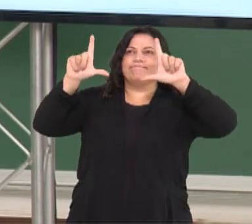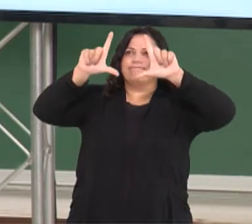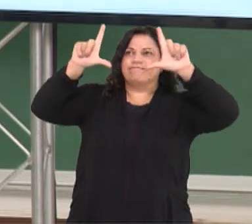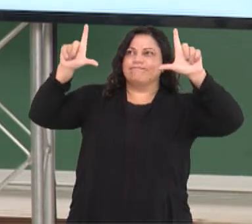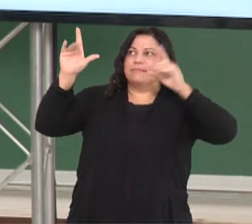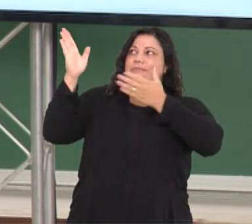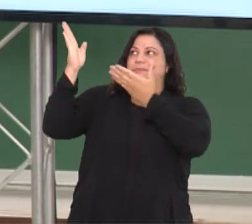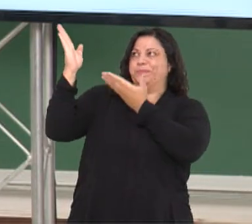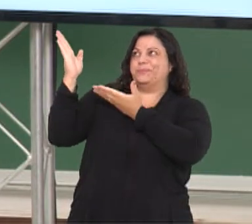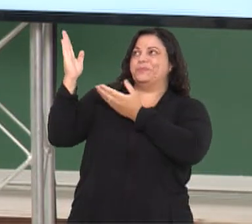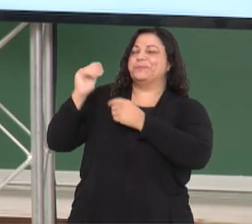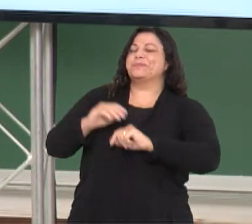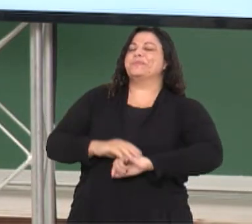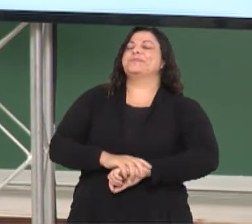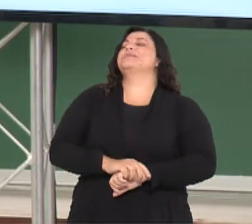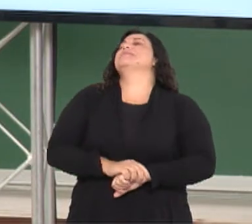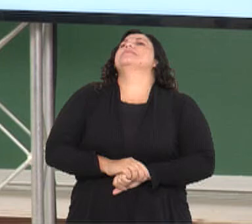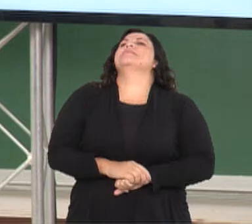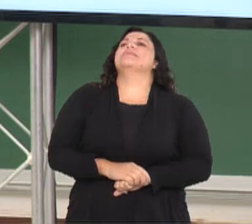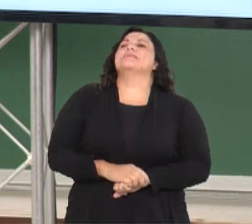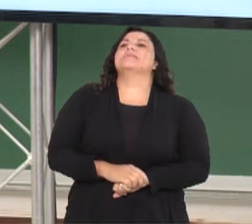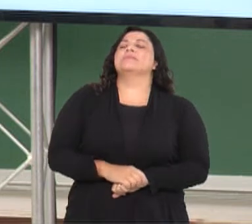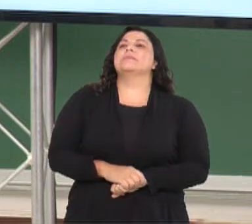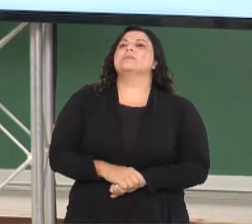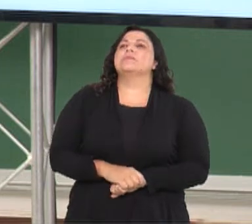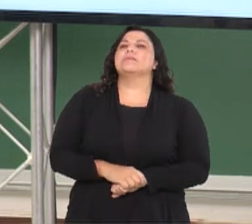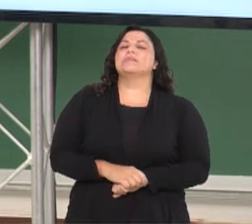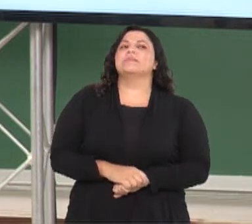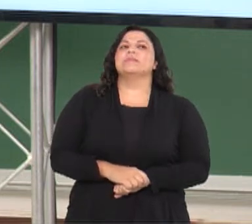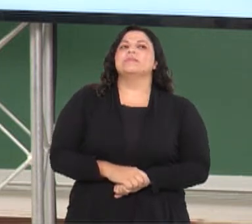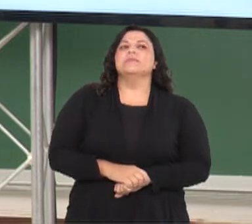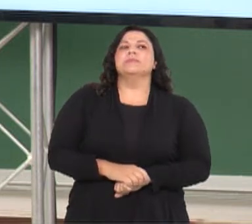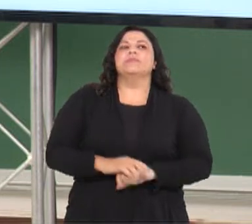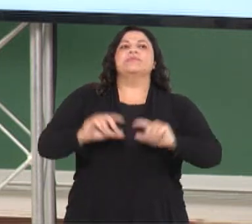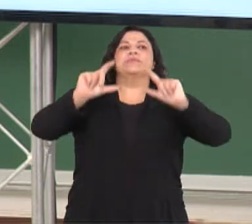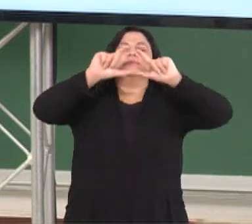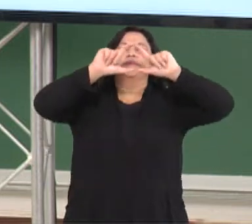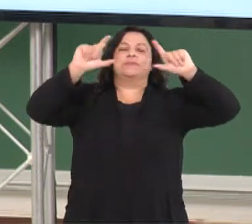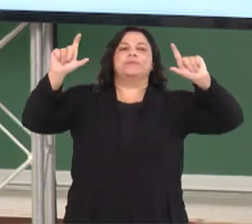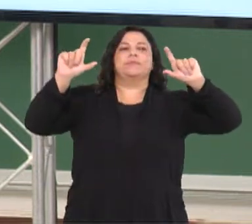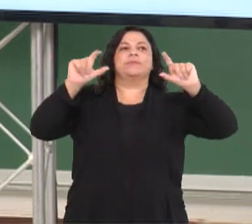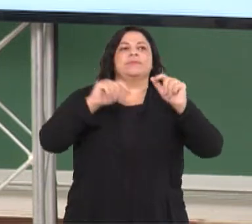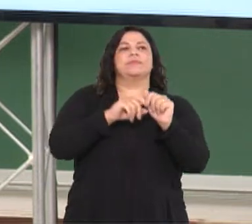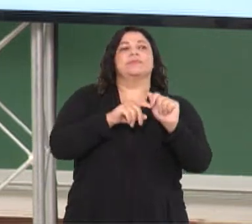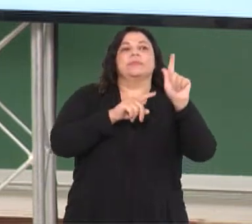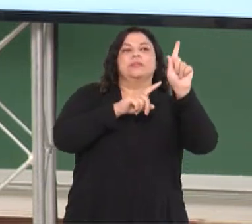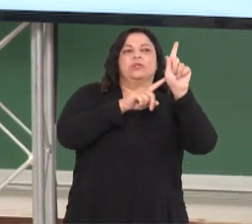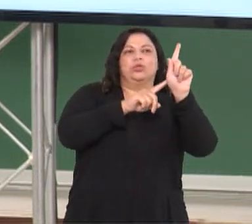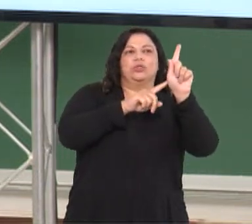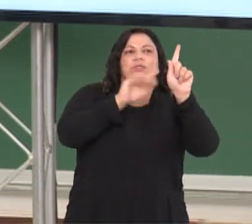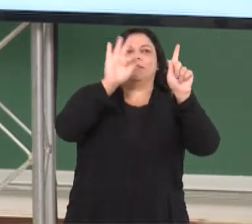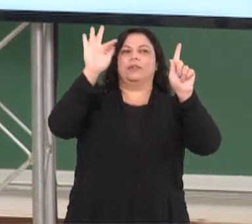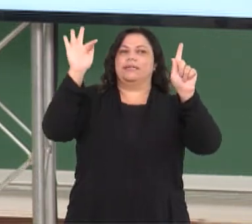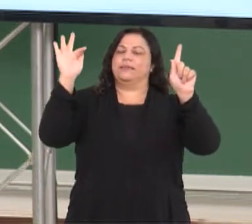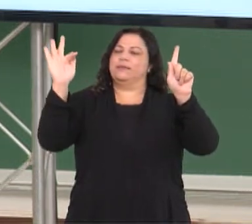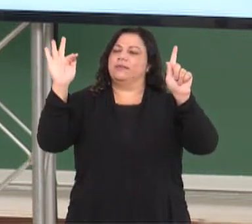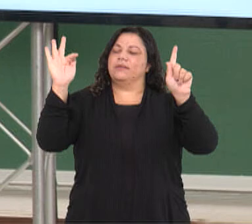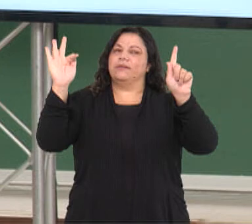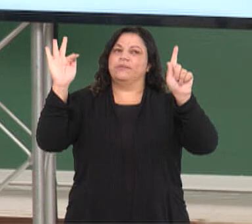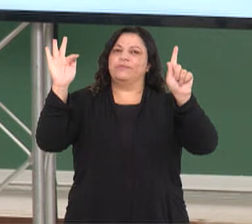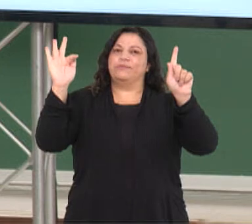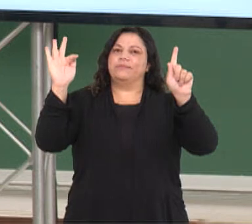polinômio G e F. E é a pergunta a se lembrar. Quais são os valores A, B, C para que